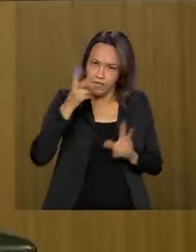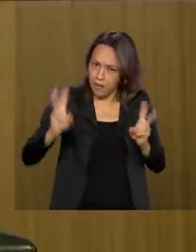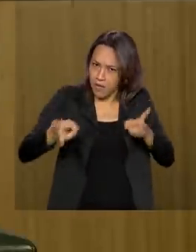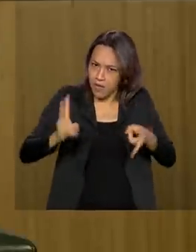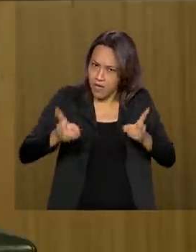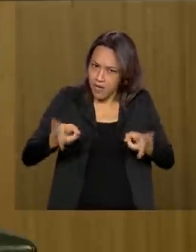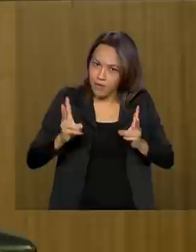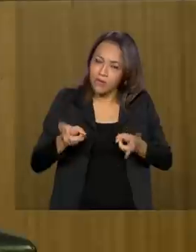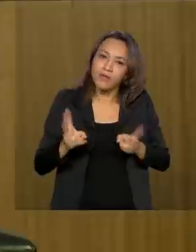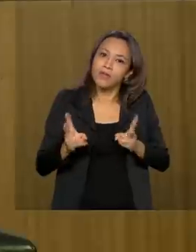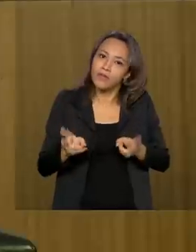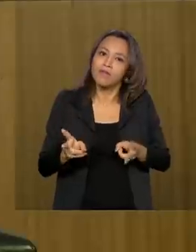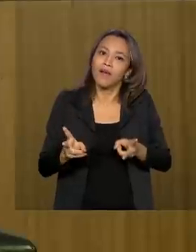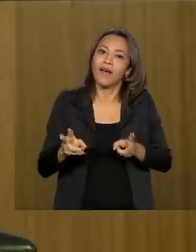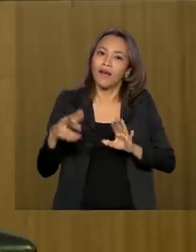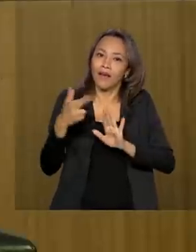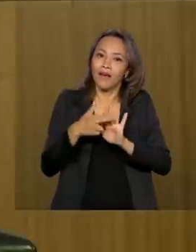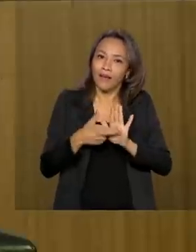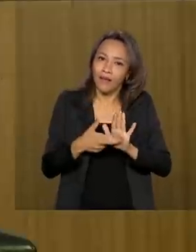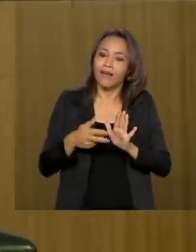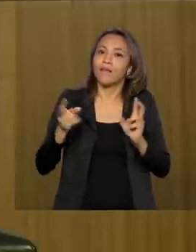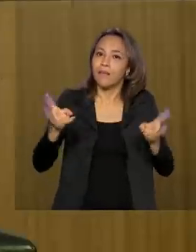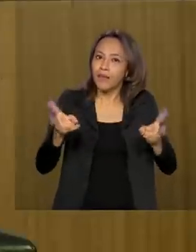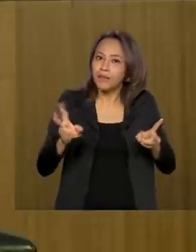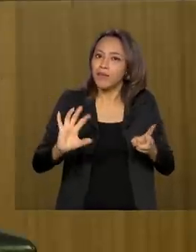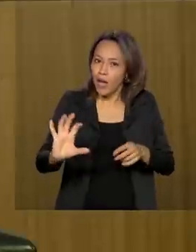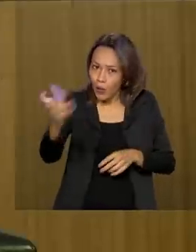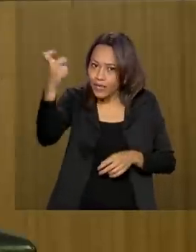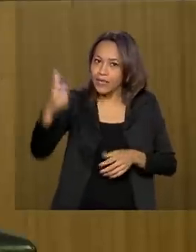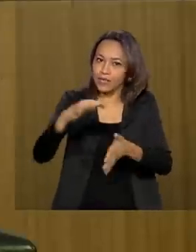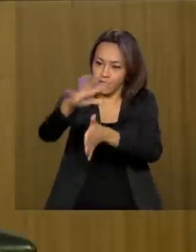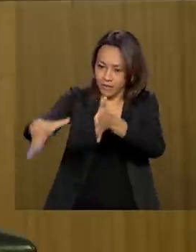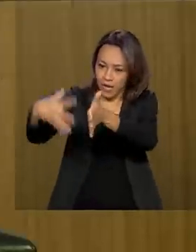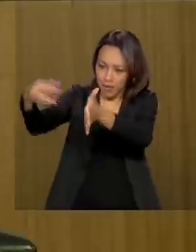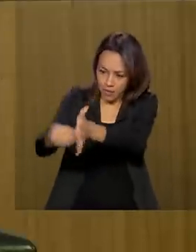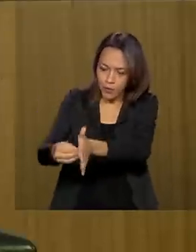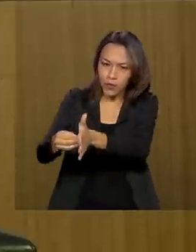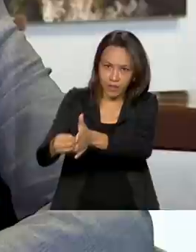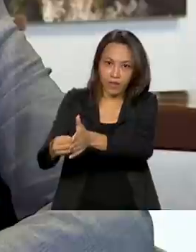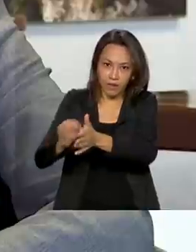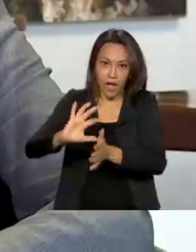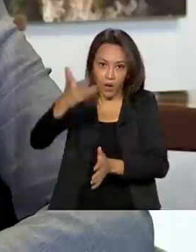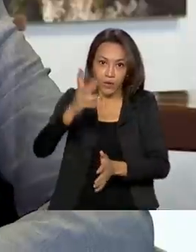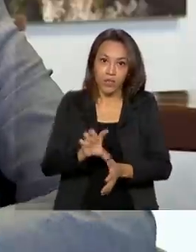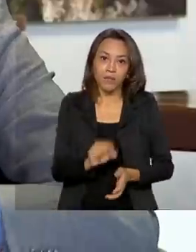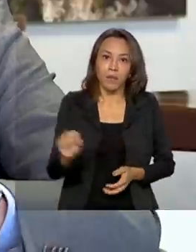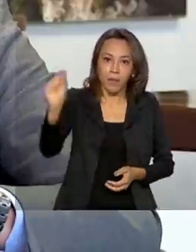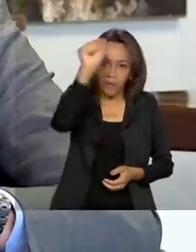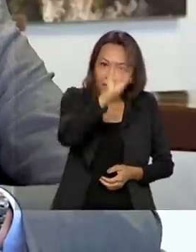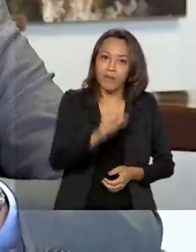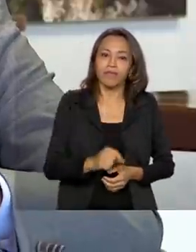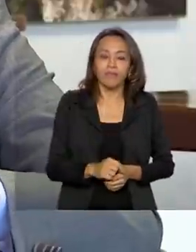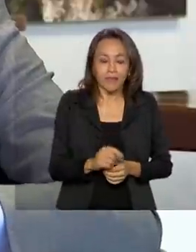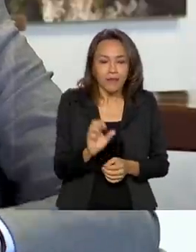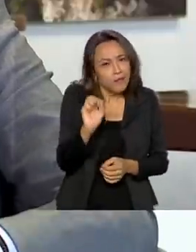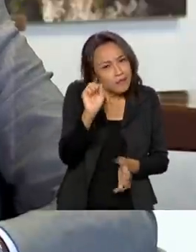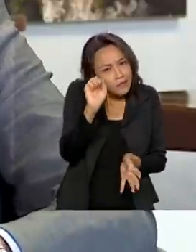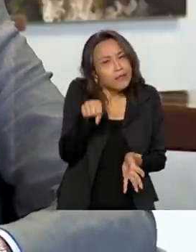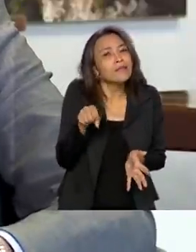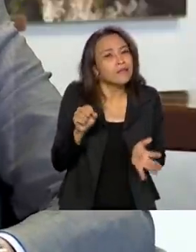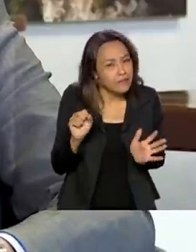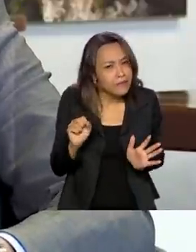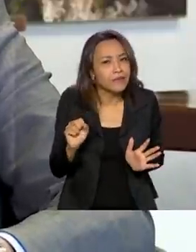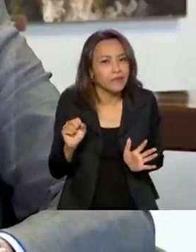funcionamento? A mesma coisa que está acontecendo no bioma da Amazônia vai acontecer nos outros biomas? Em linhas gerais, sim, porque